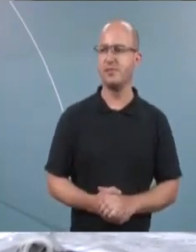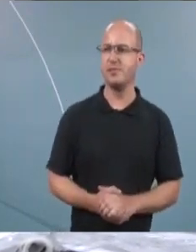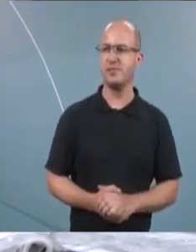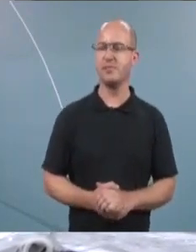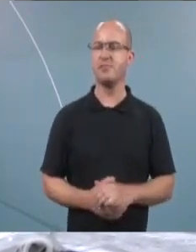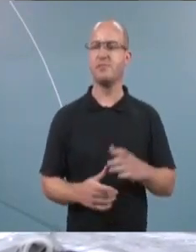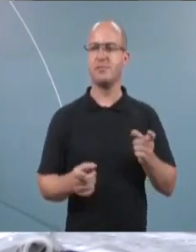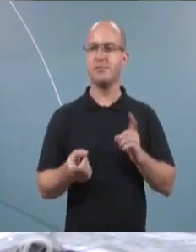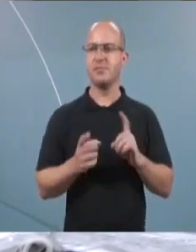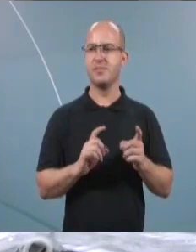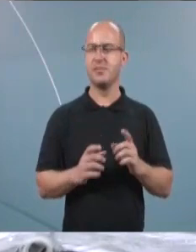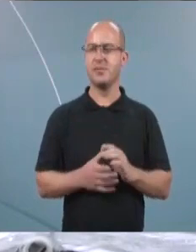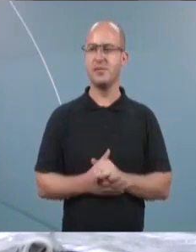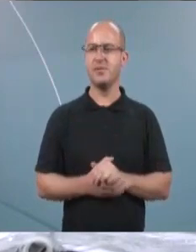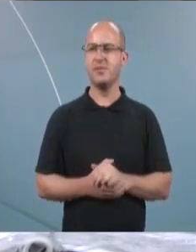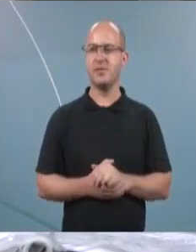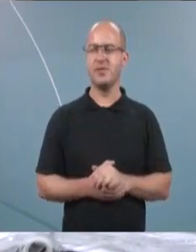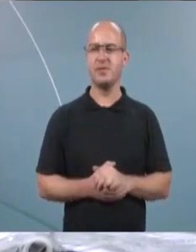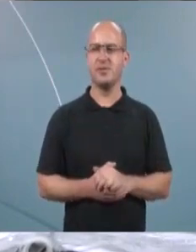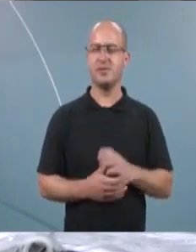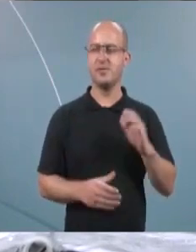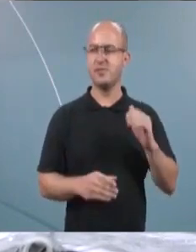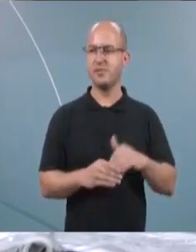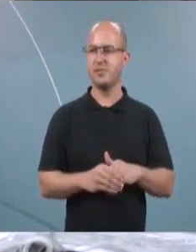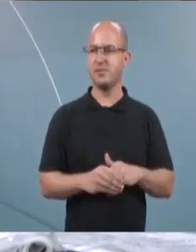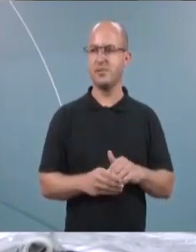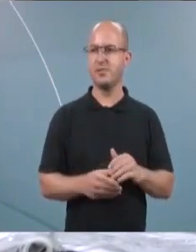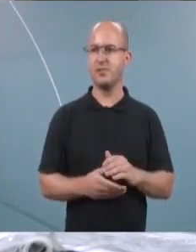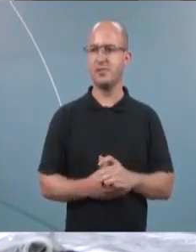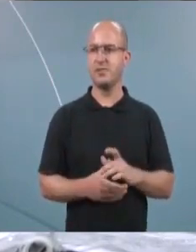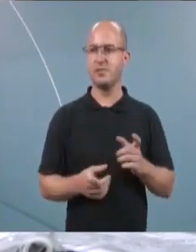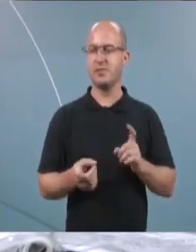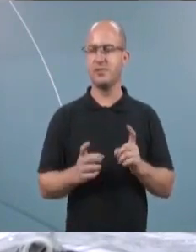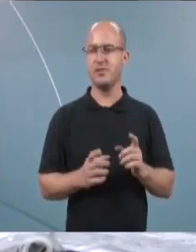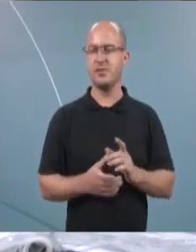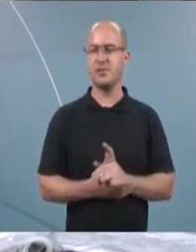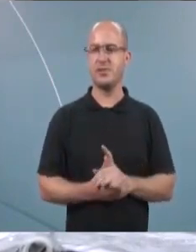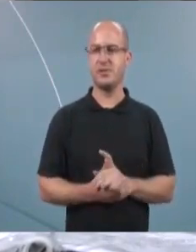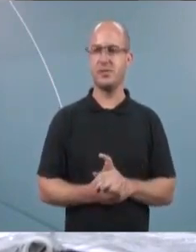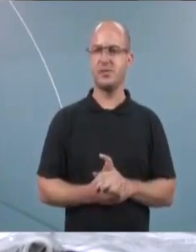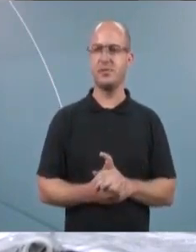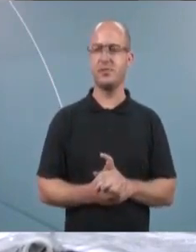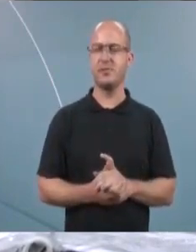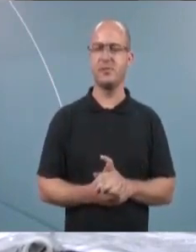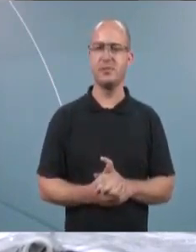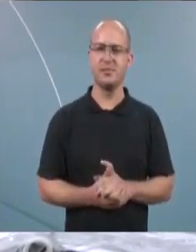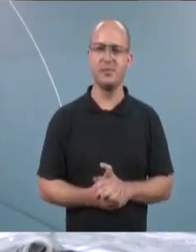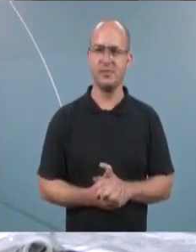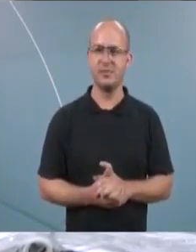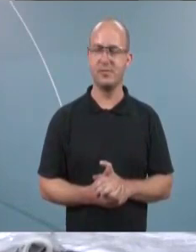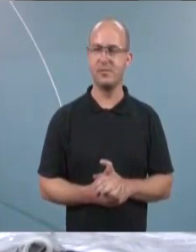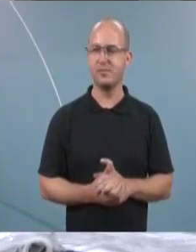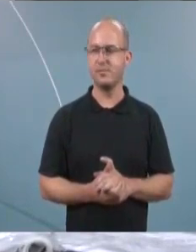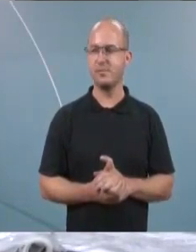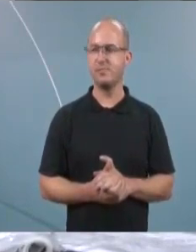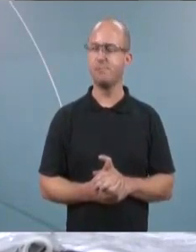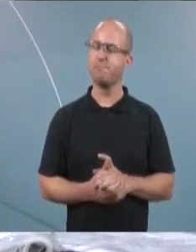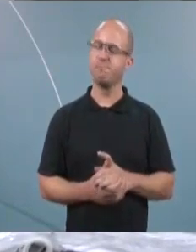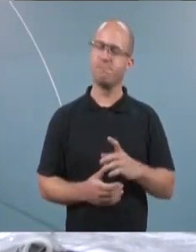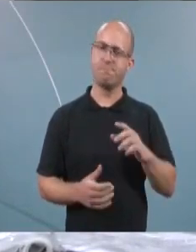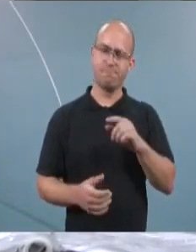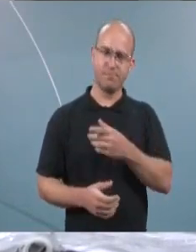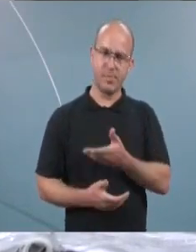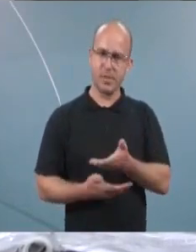em discussão em votação para discutir emota aqueles que